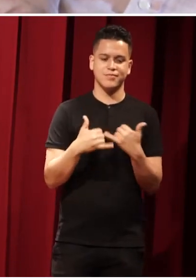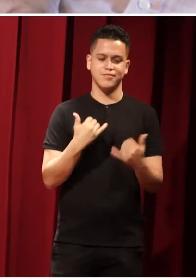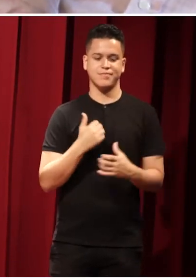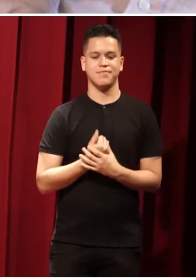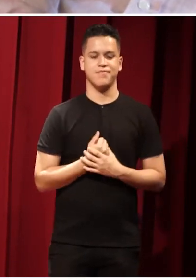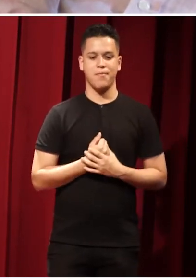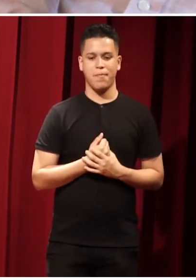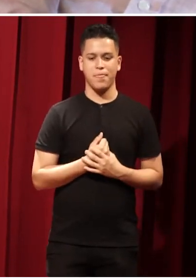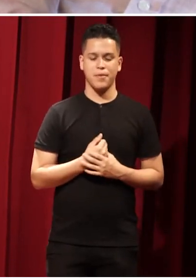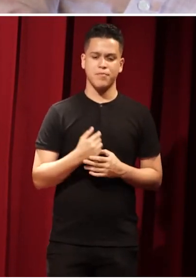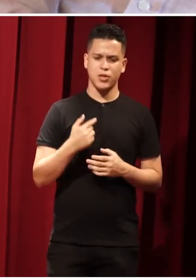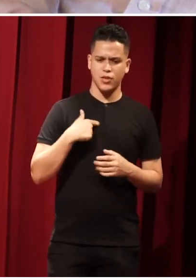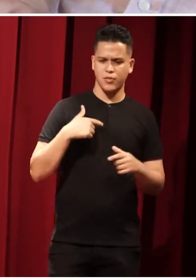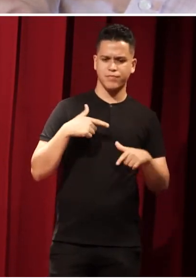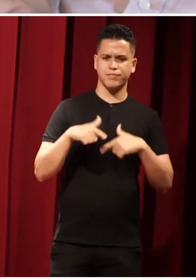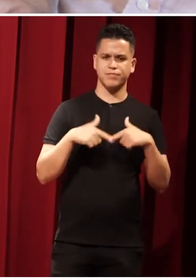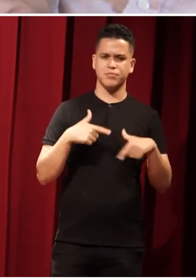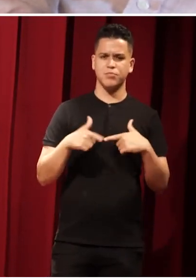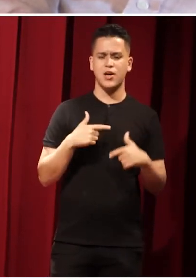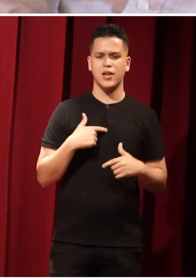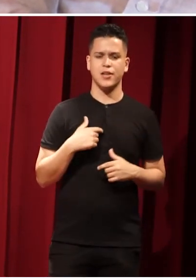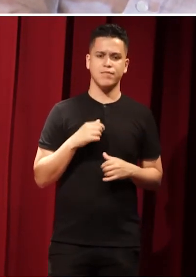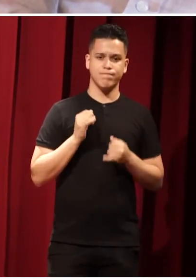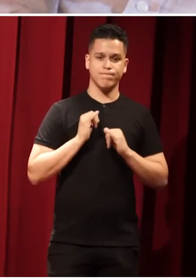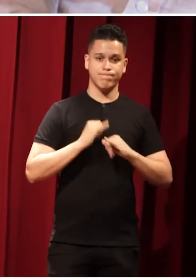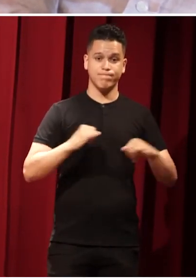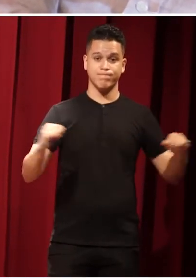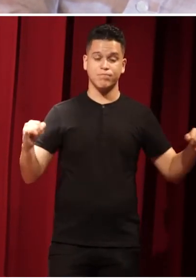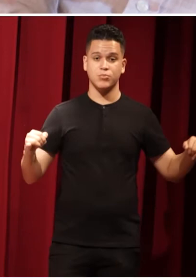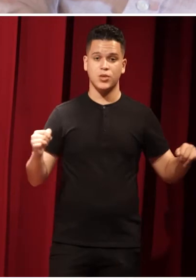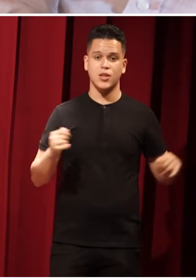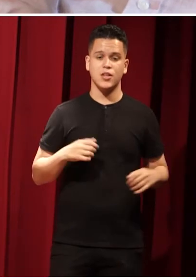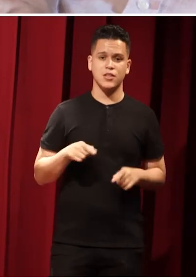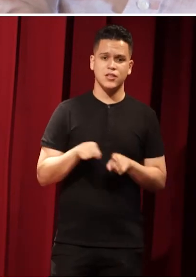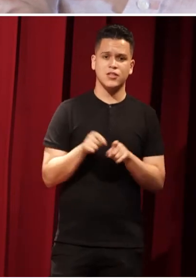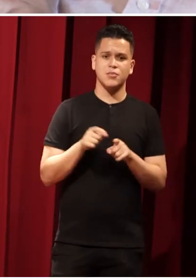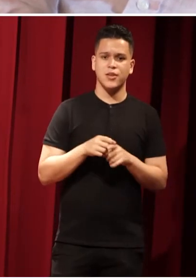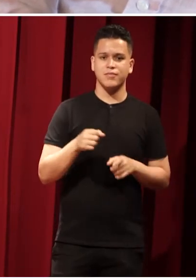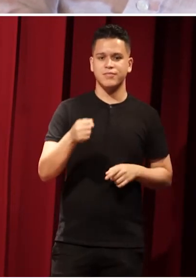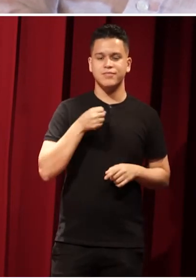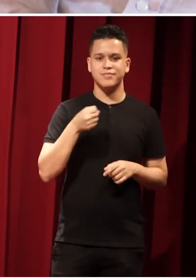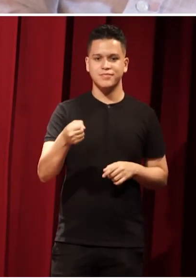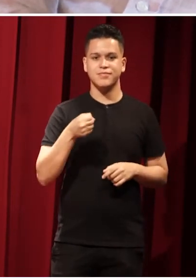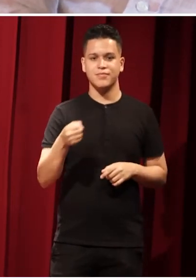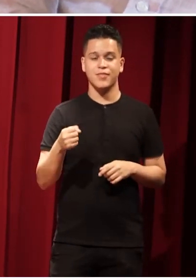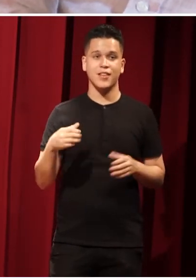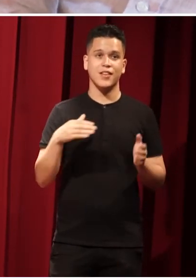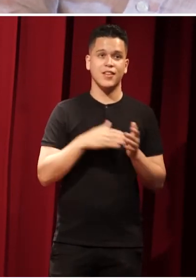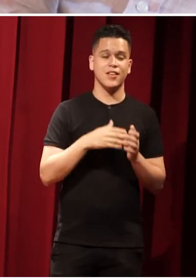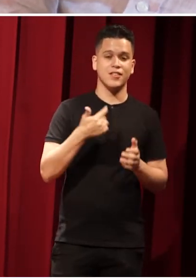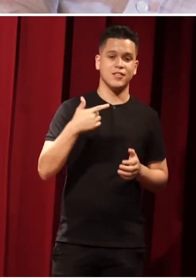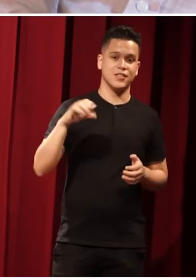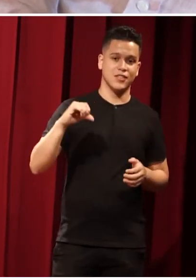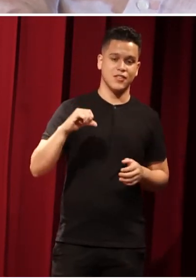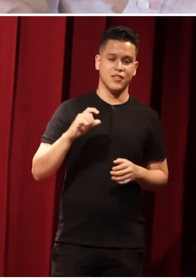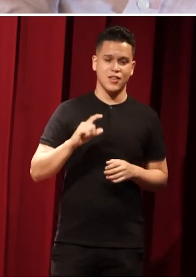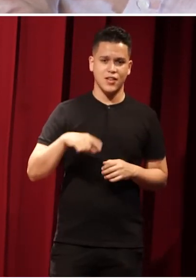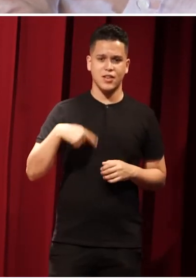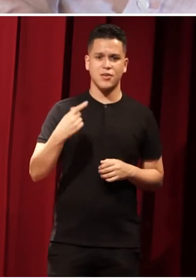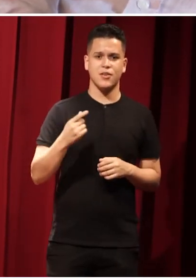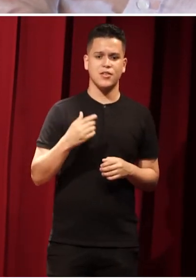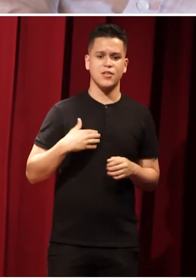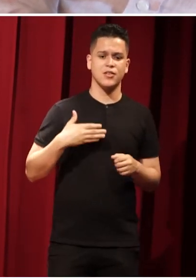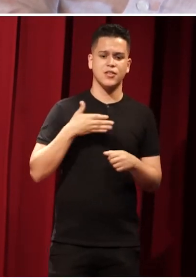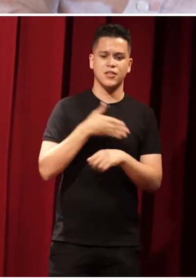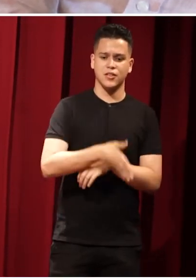Eu fui publicitário e jornalista até meus 29 anos. Cansei disso, chutei o balde e resolvi entrar na